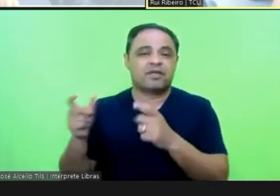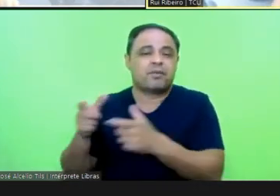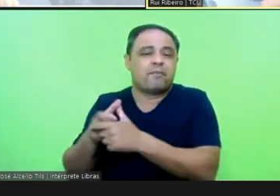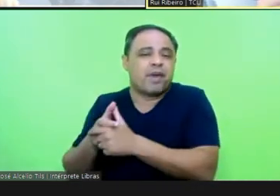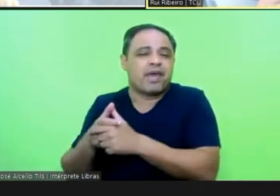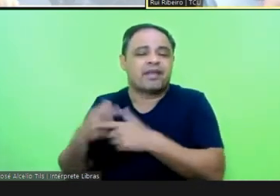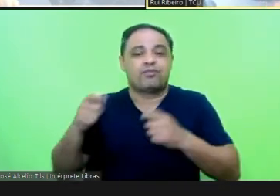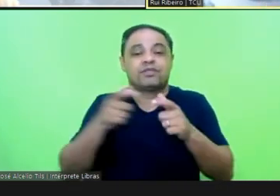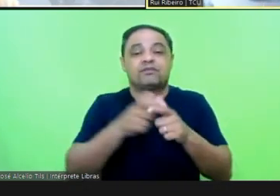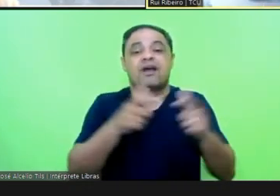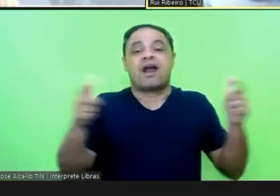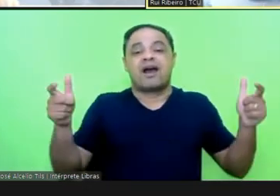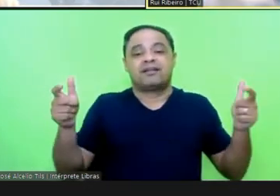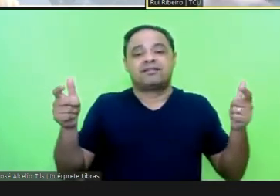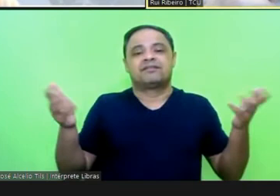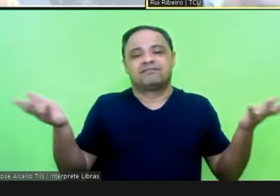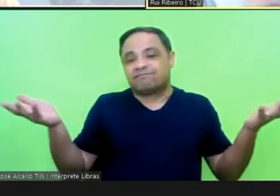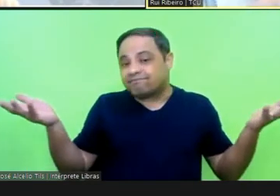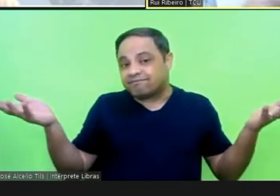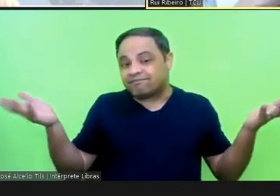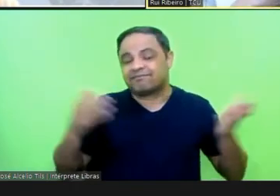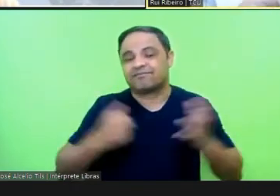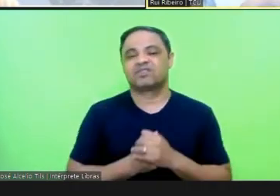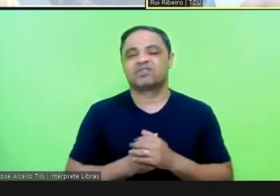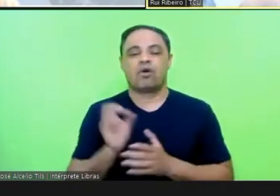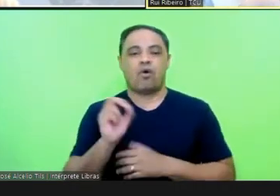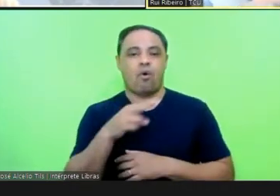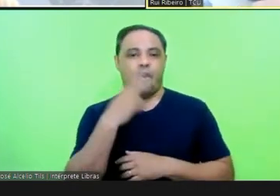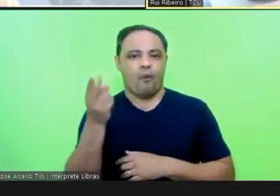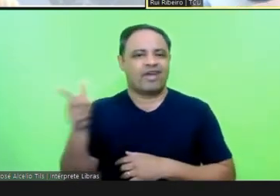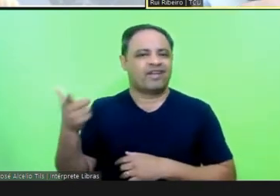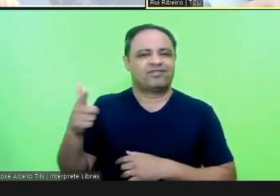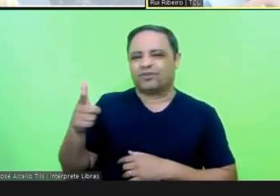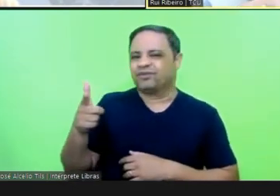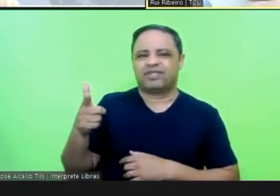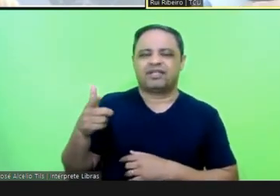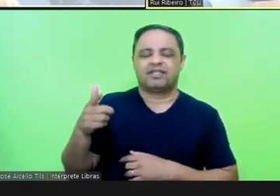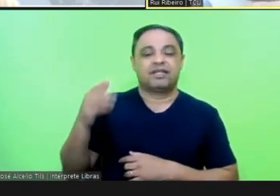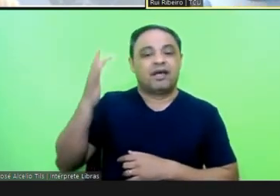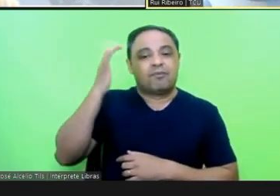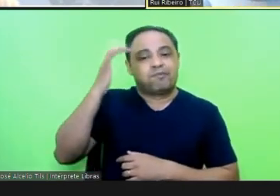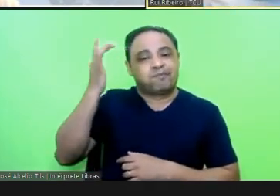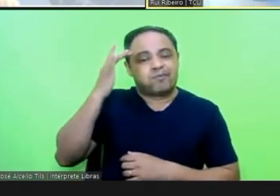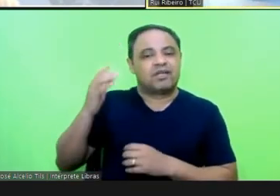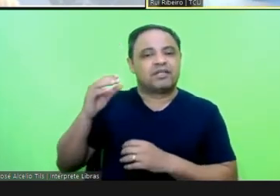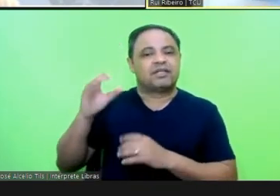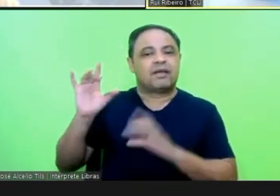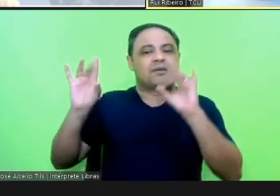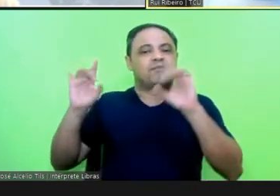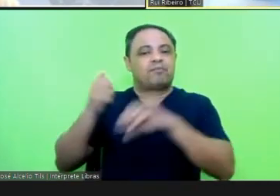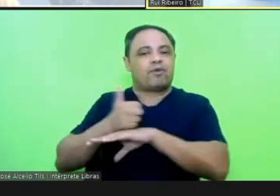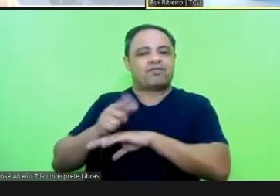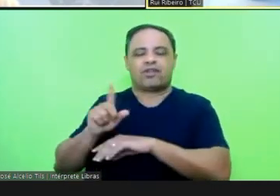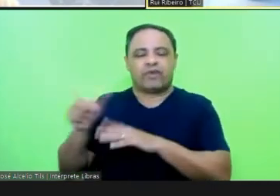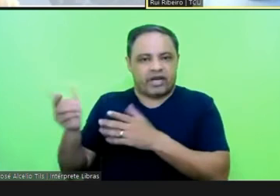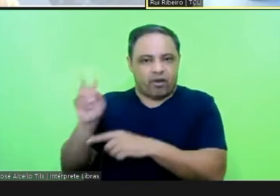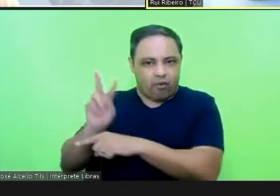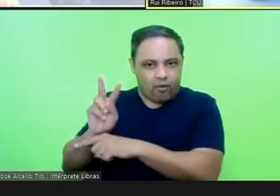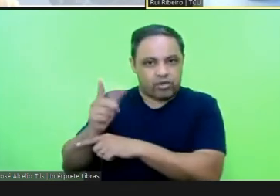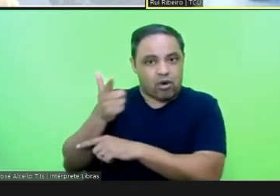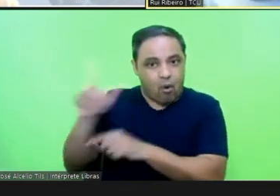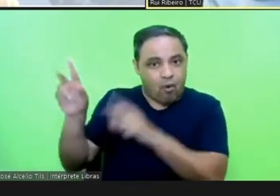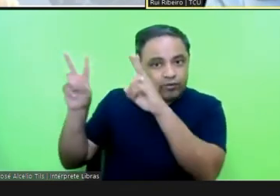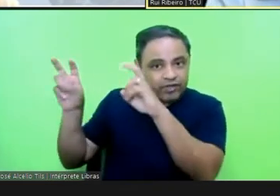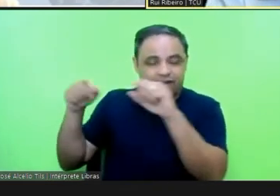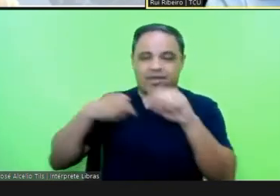que tenha investimento elevado. Ou não, ele não tem expertise nesse assunto. Ele cuida de um determinado